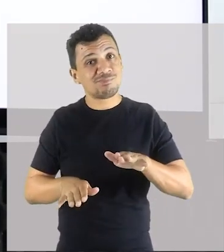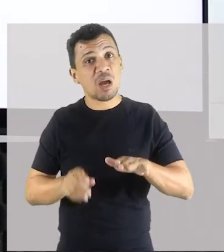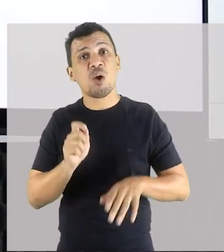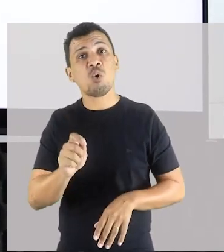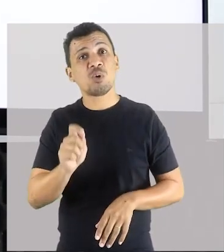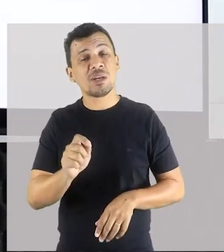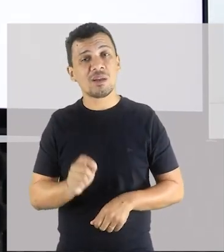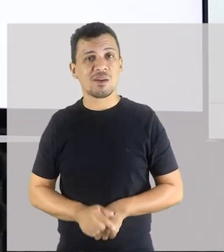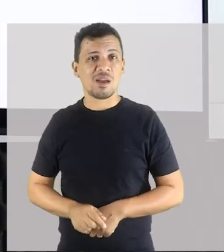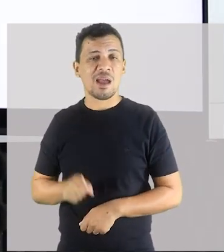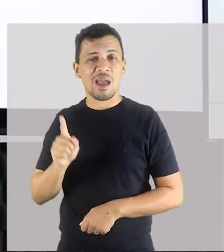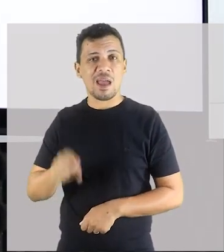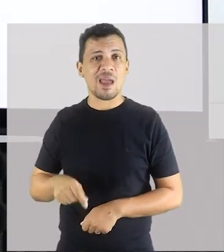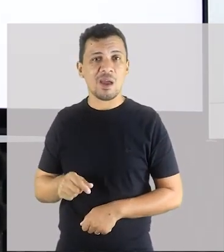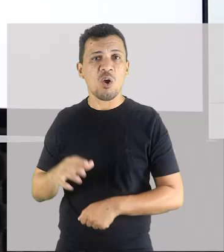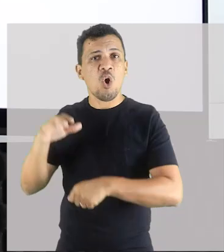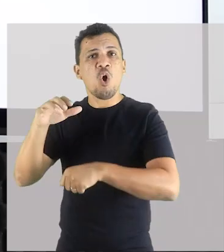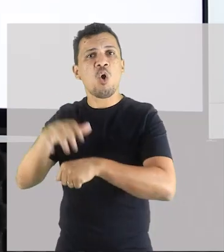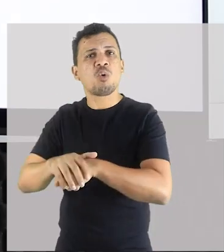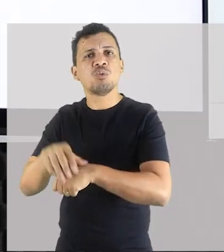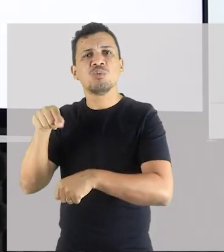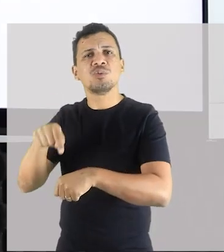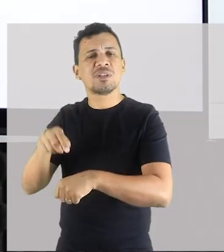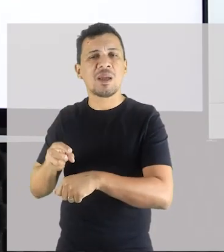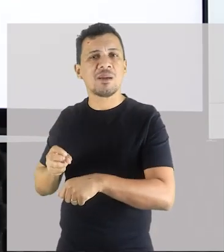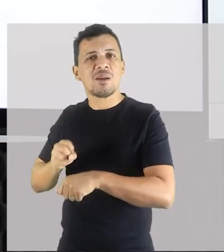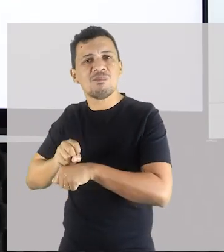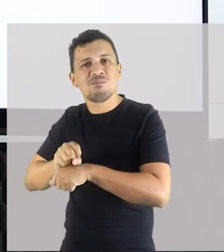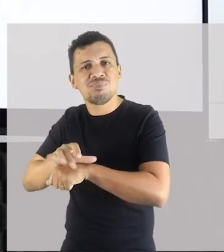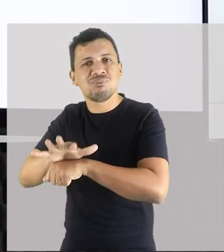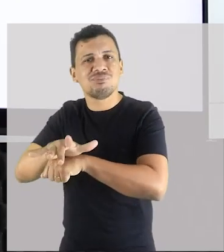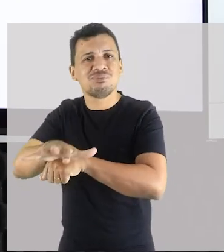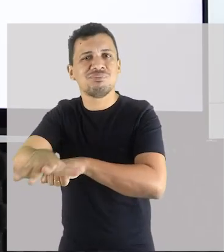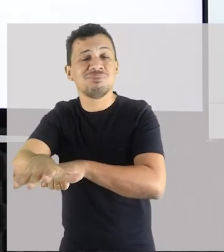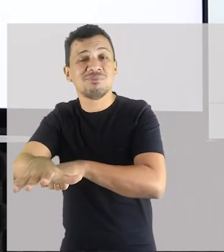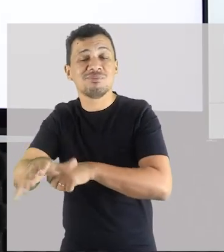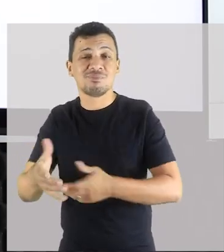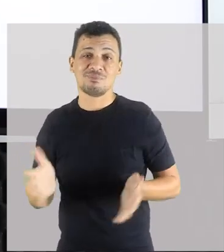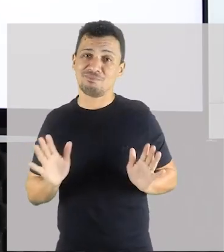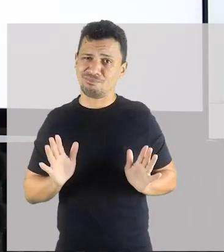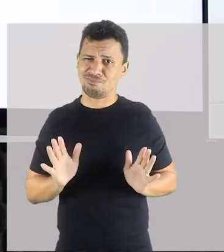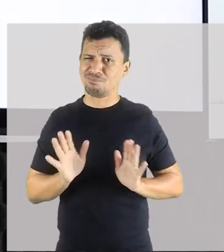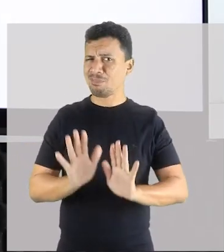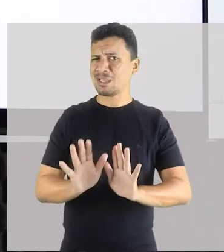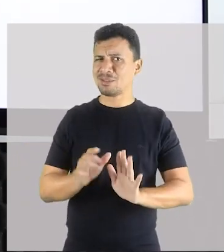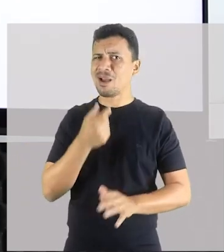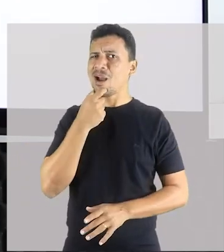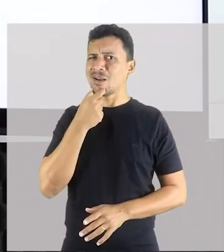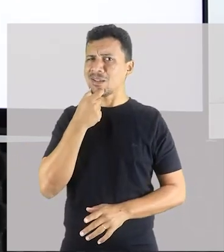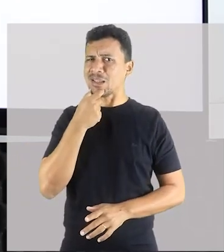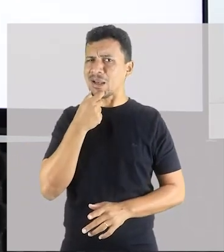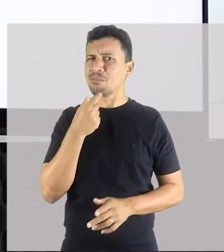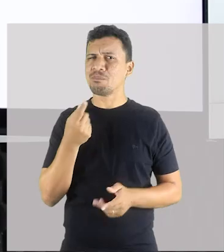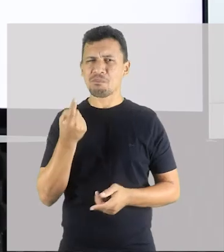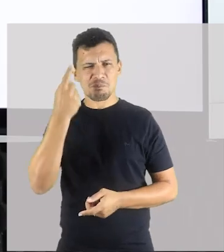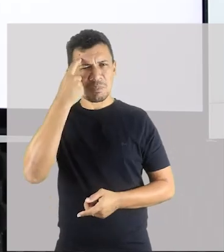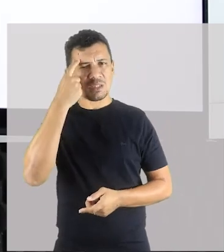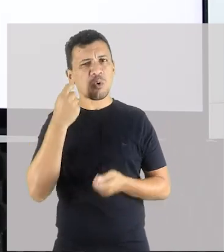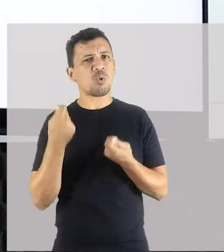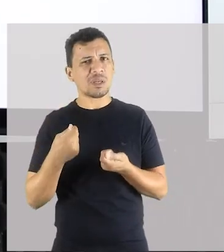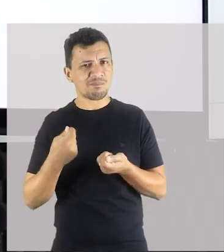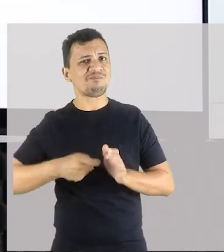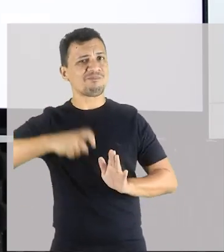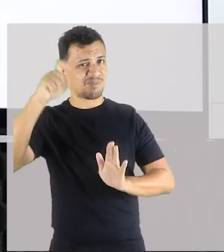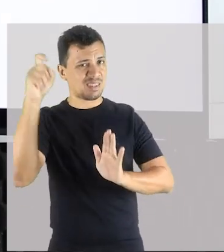uma colonização de povoamento. Só que chegou um momento que a Inglaterra sentiu a necessidade de começar a taxar,